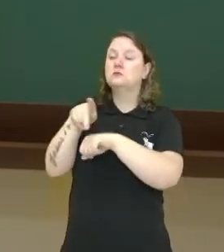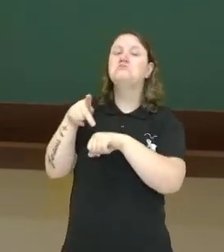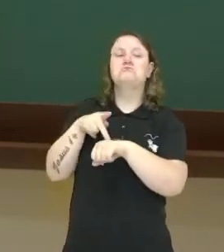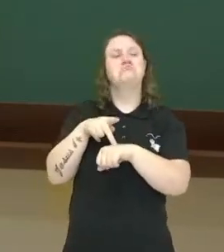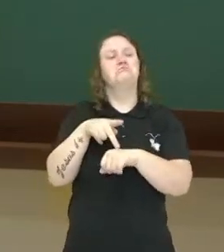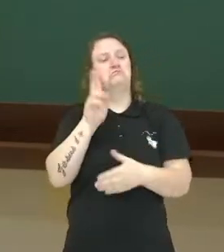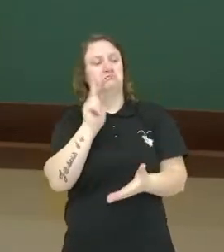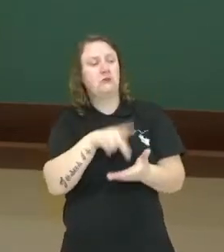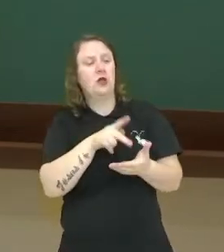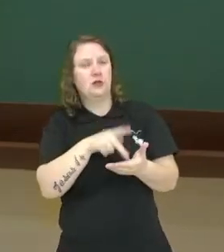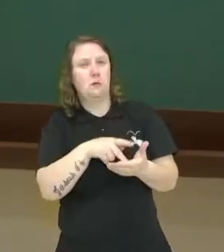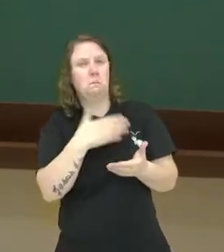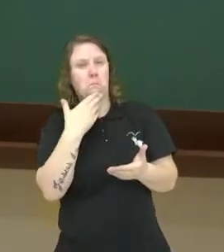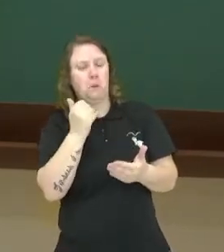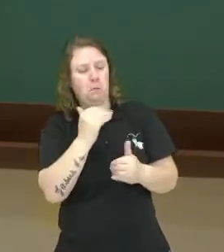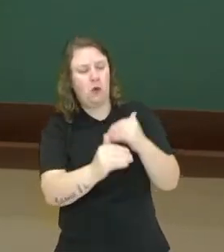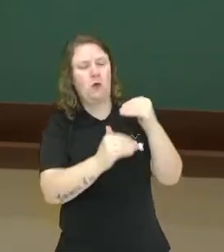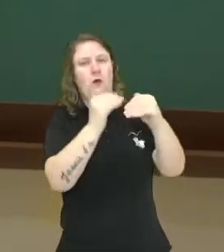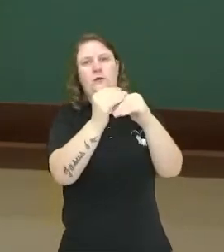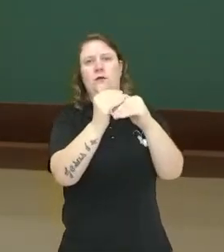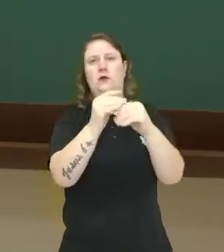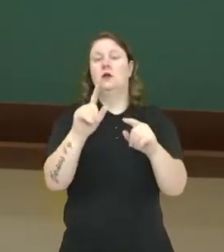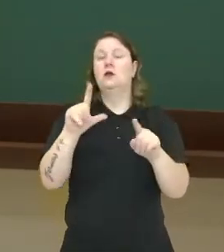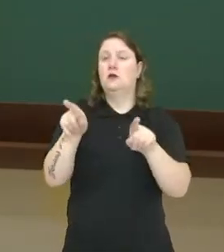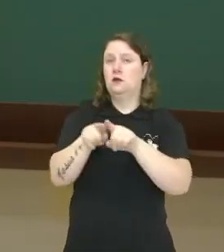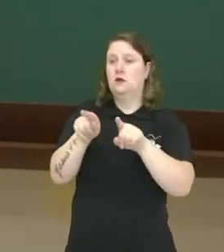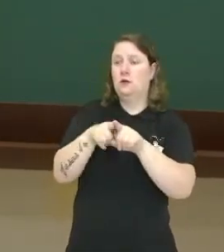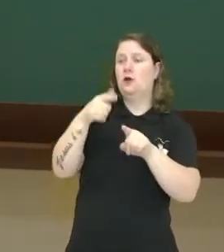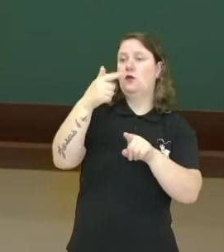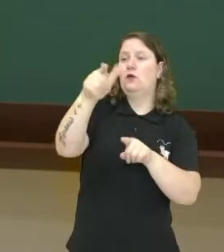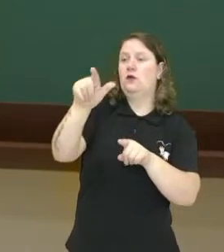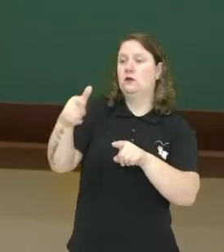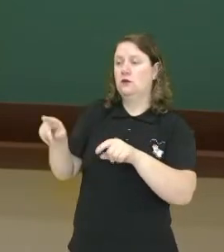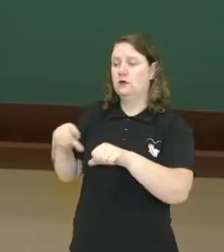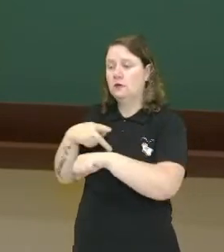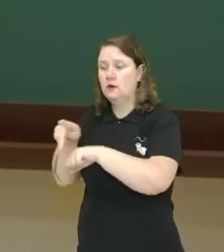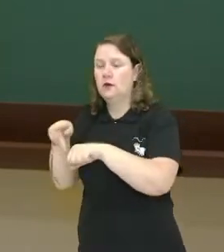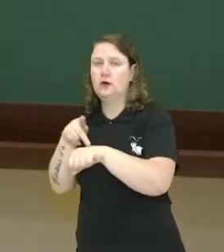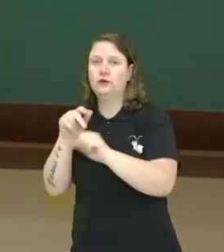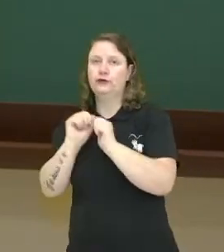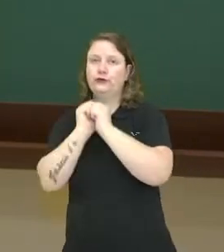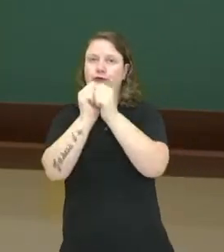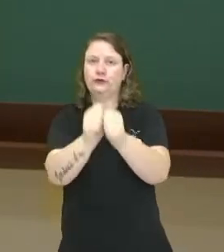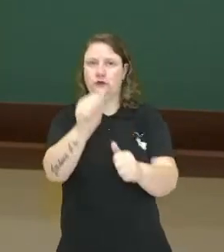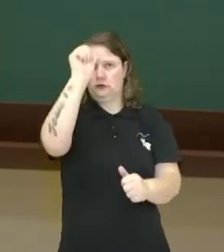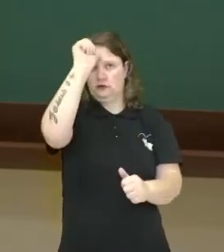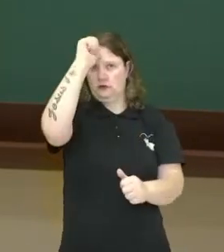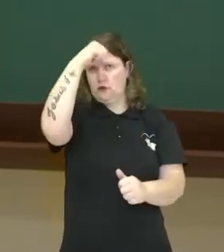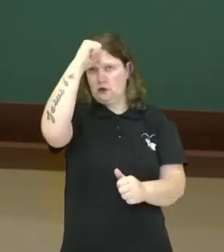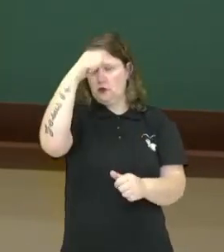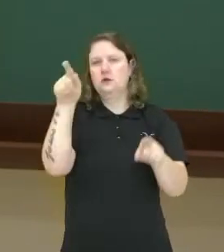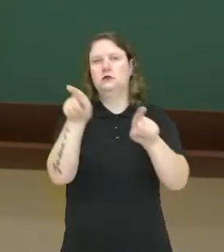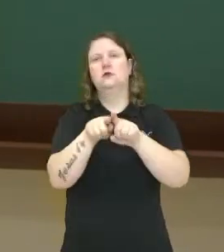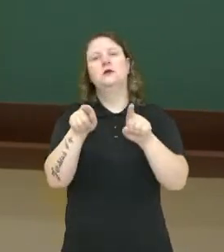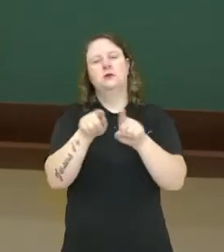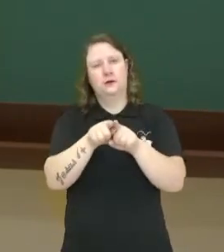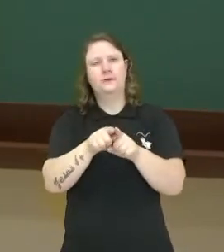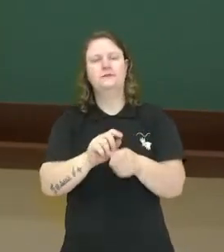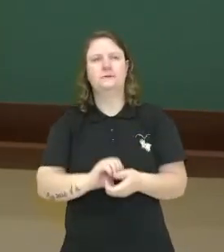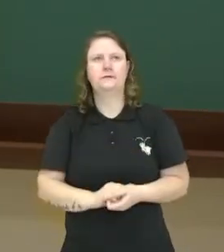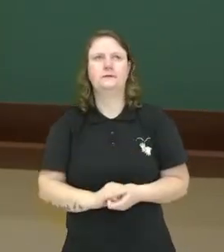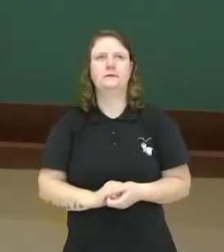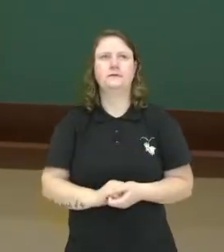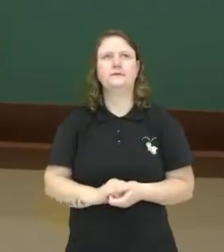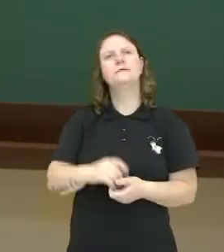outros países que também entram nessa classificação ali junto com a Índia, de potência emergente. Mas